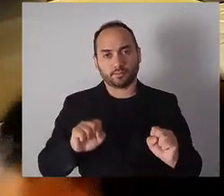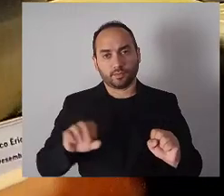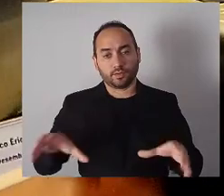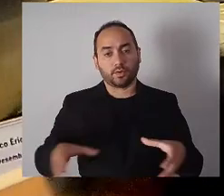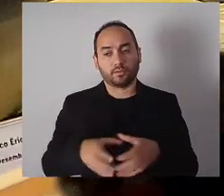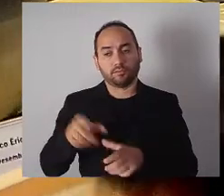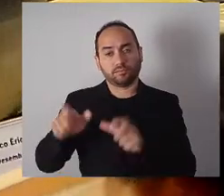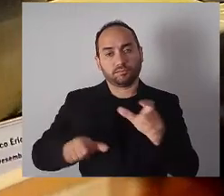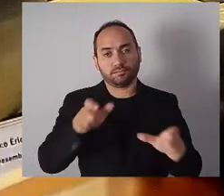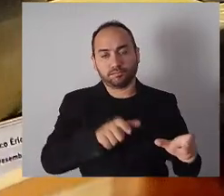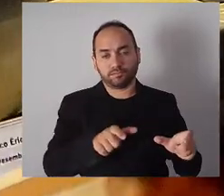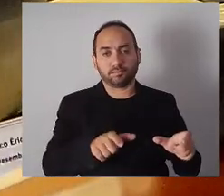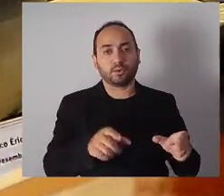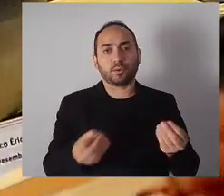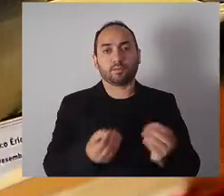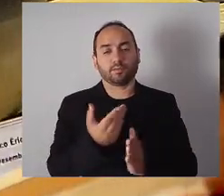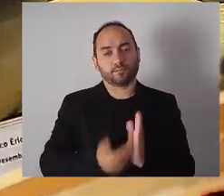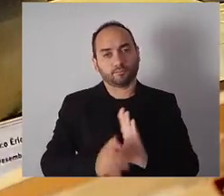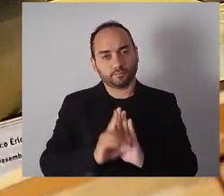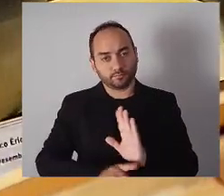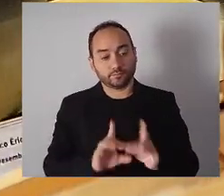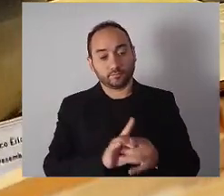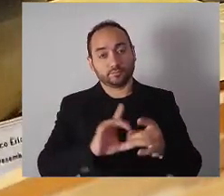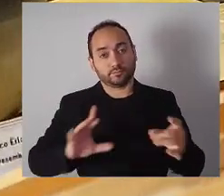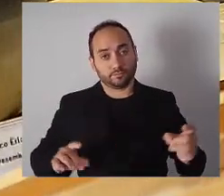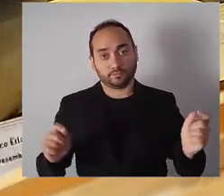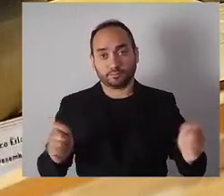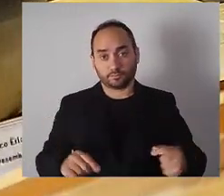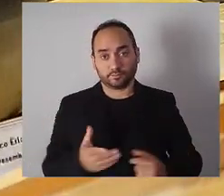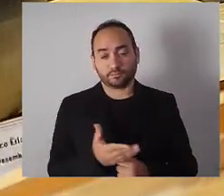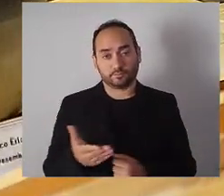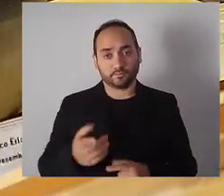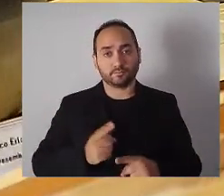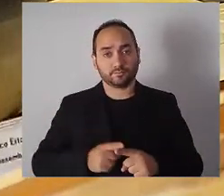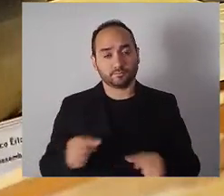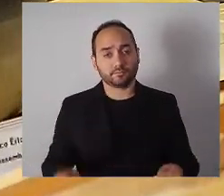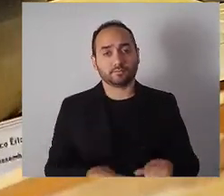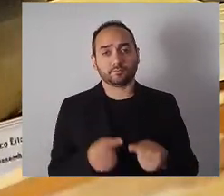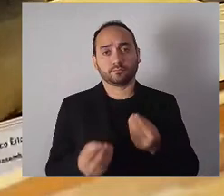justa causa para a desfiliação partidária, o que se aplica de